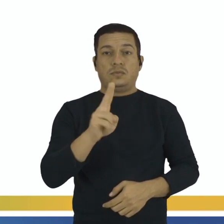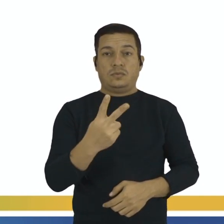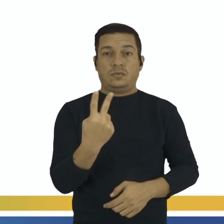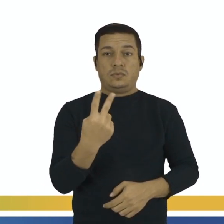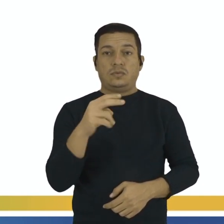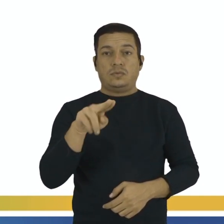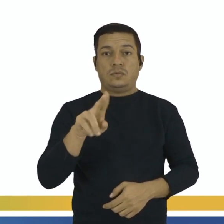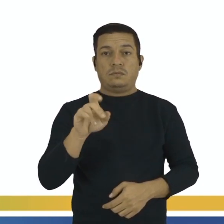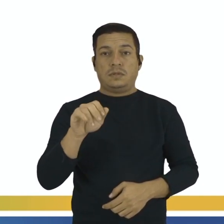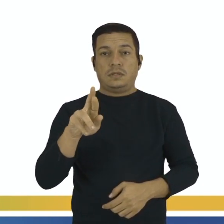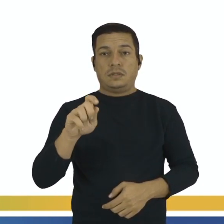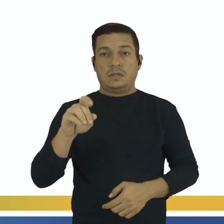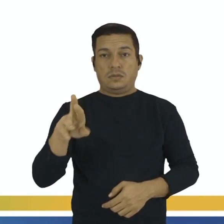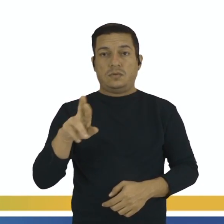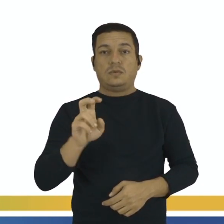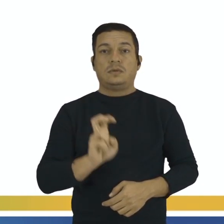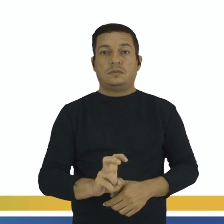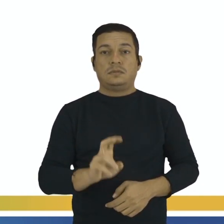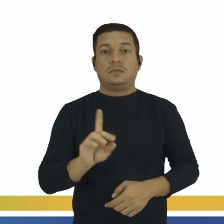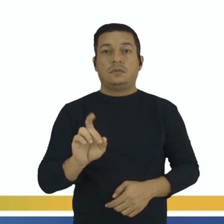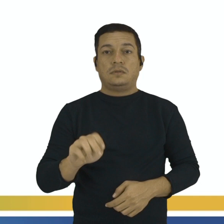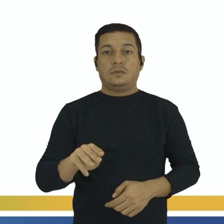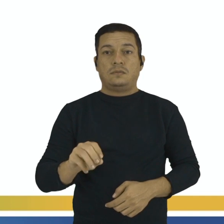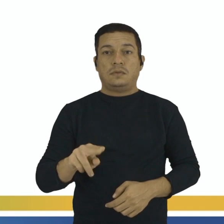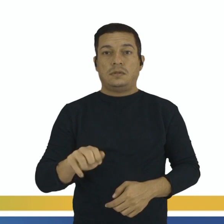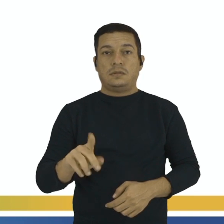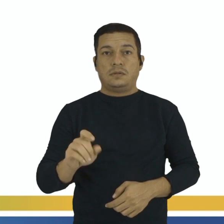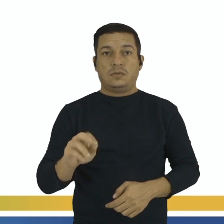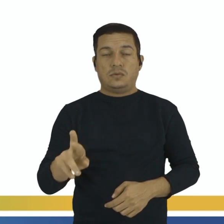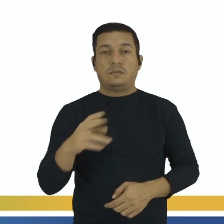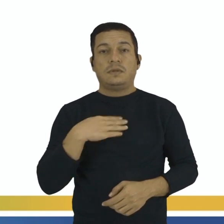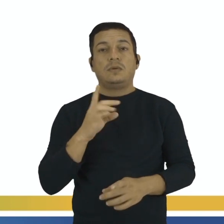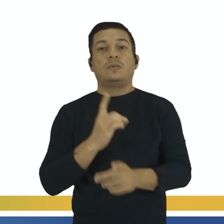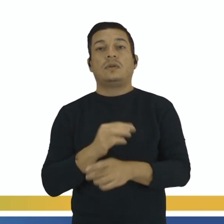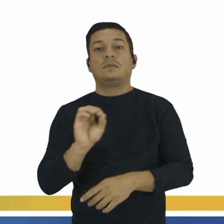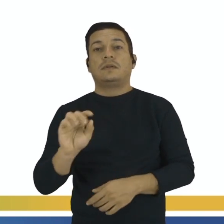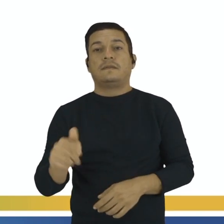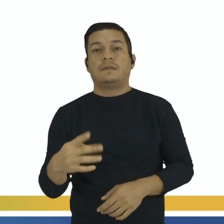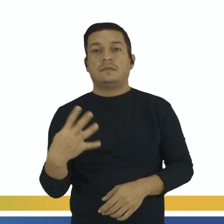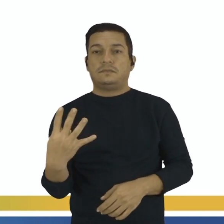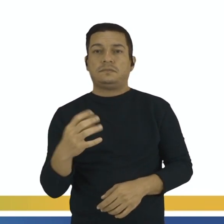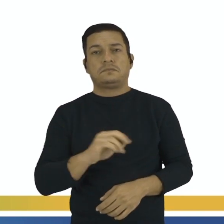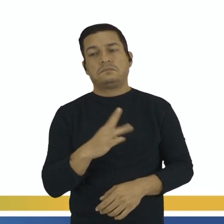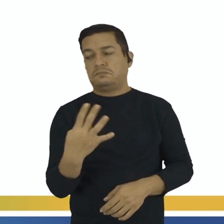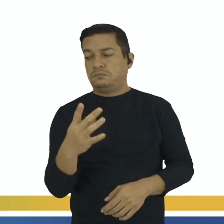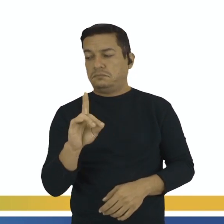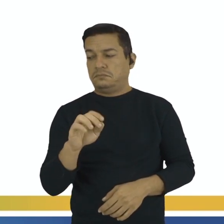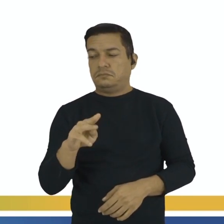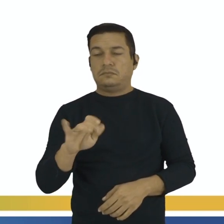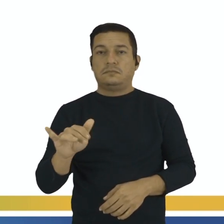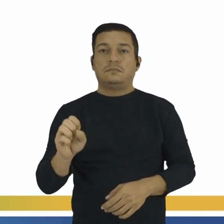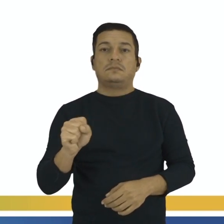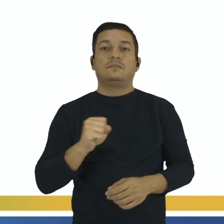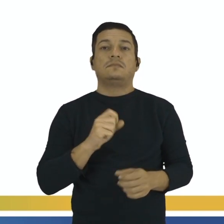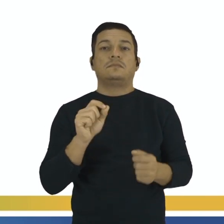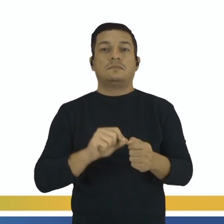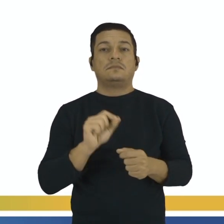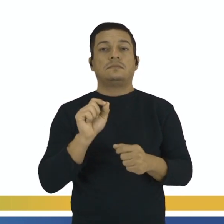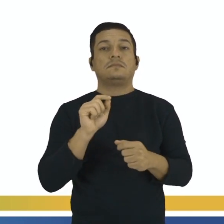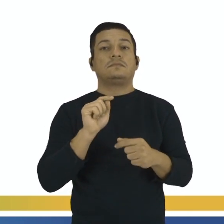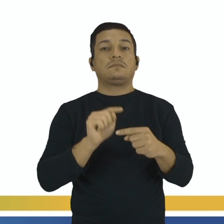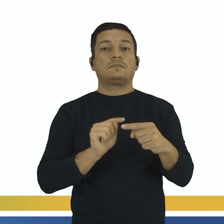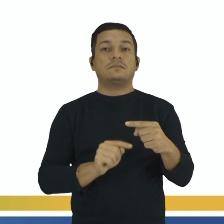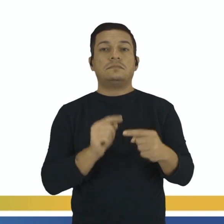decimal correspondente, que é aí no caso o 0,4 ou 4 décimos, faremos a divisão de